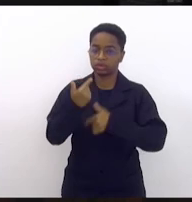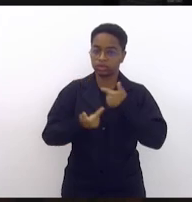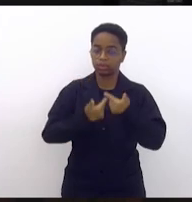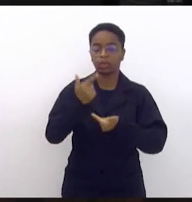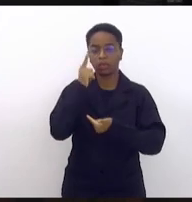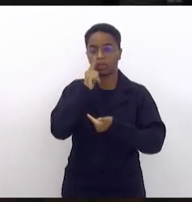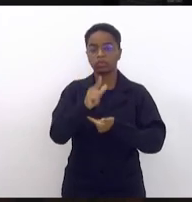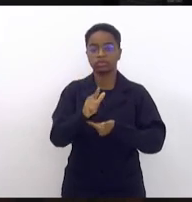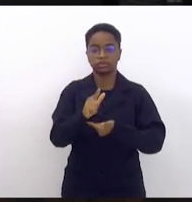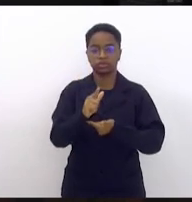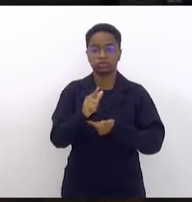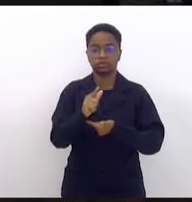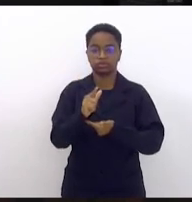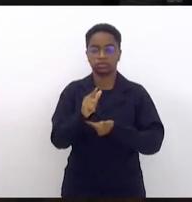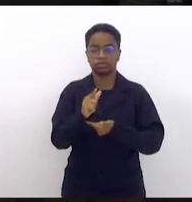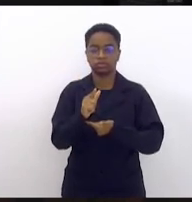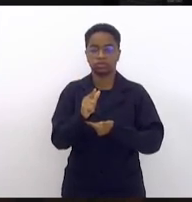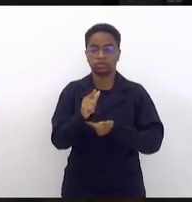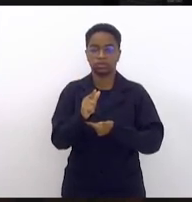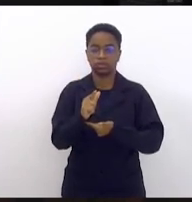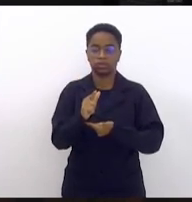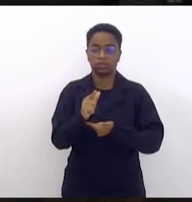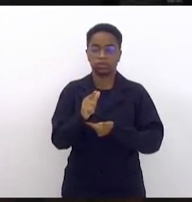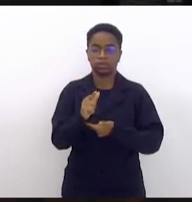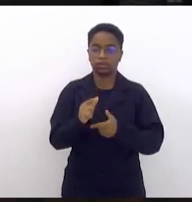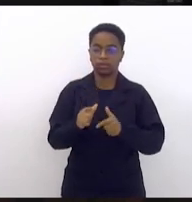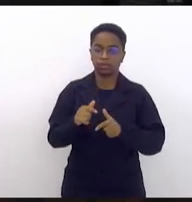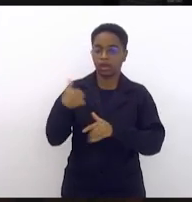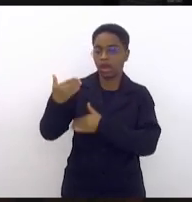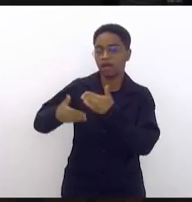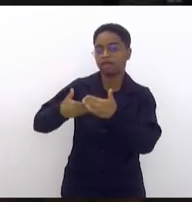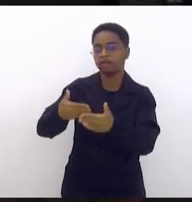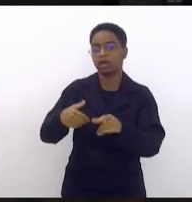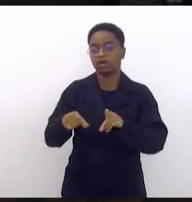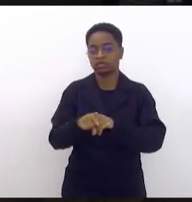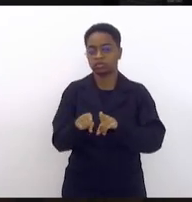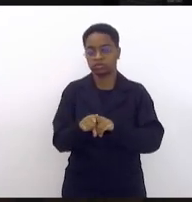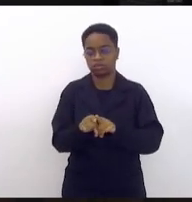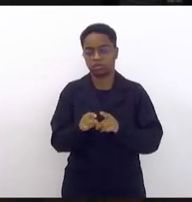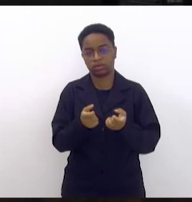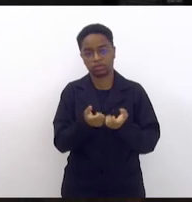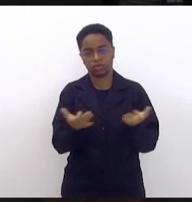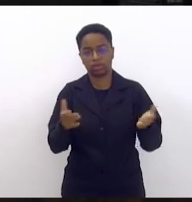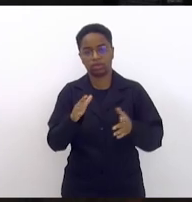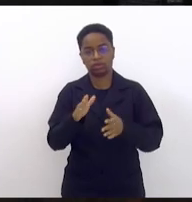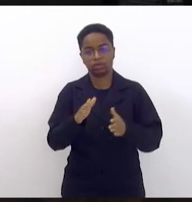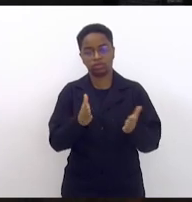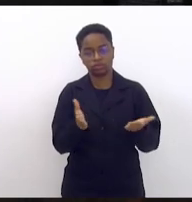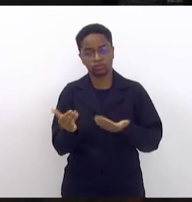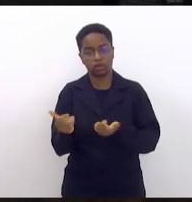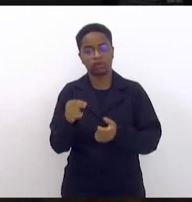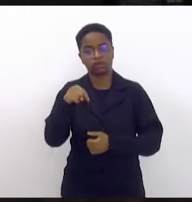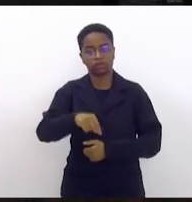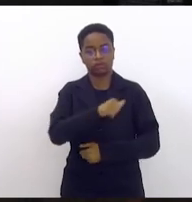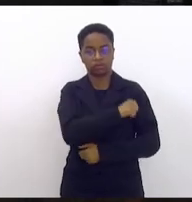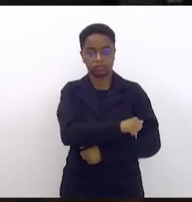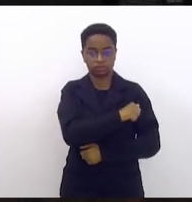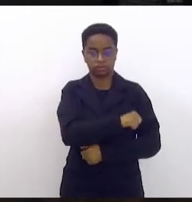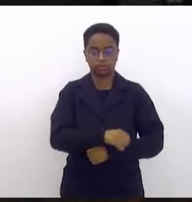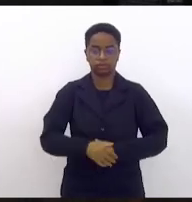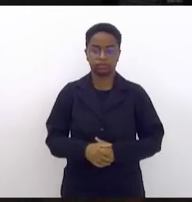conseguirão entregar maiores eh avanços Progresso à Juventude Fluminense Além